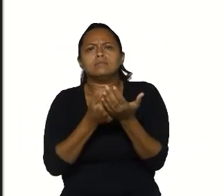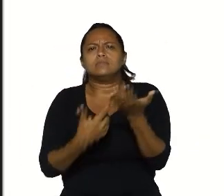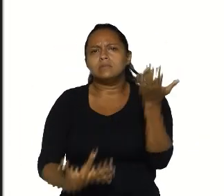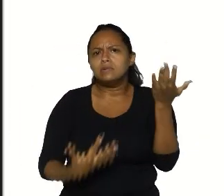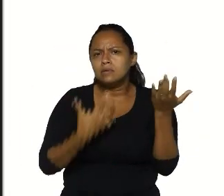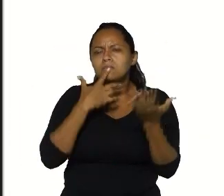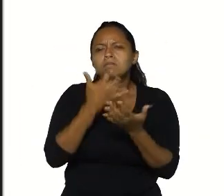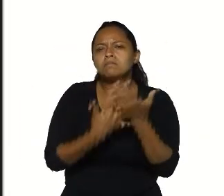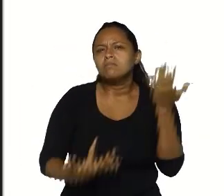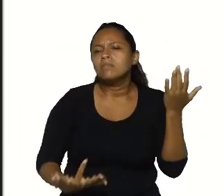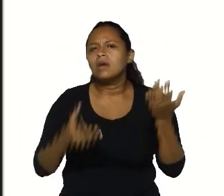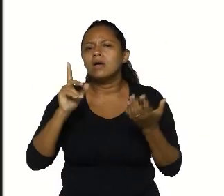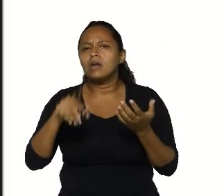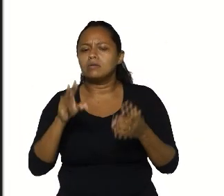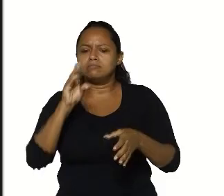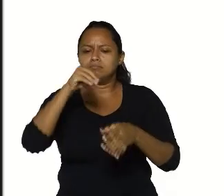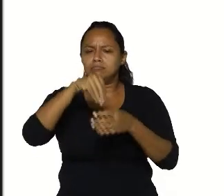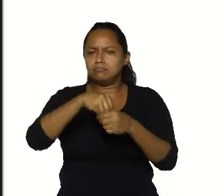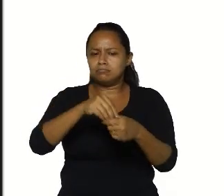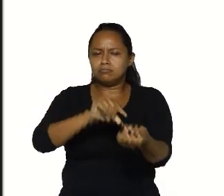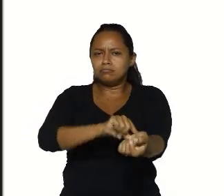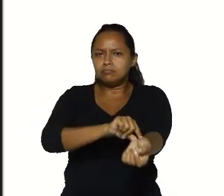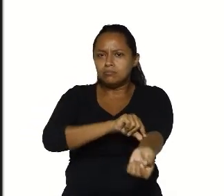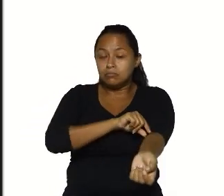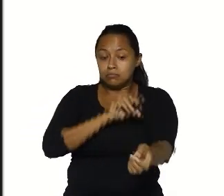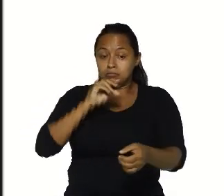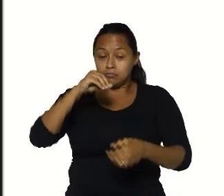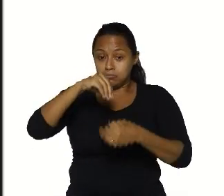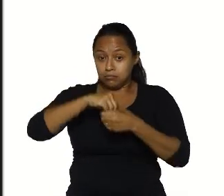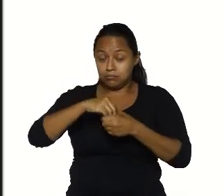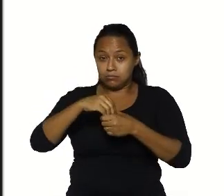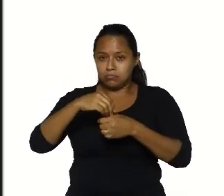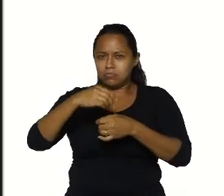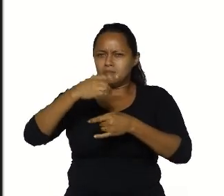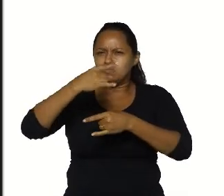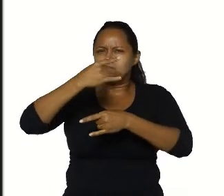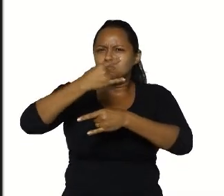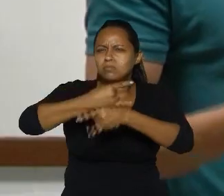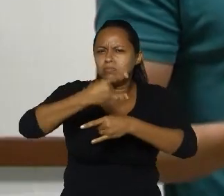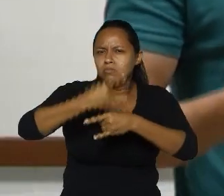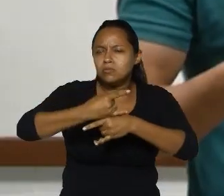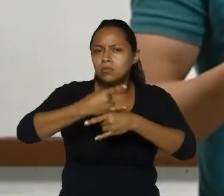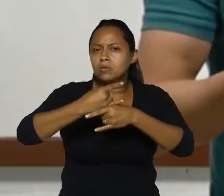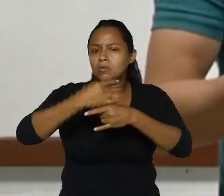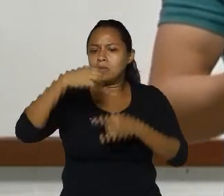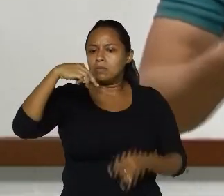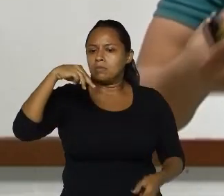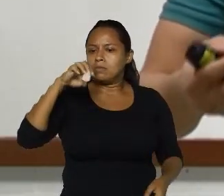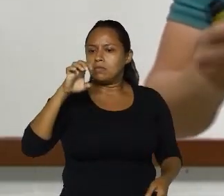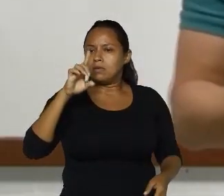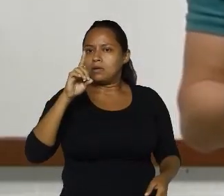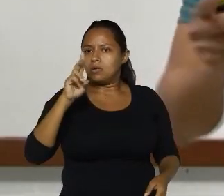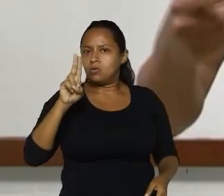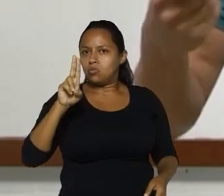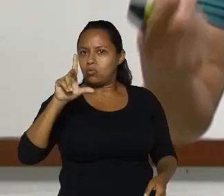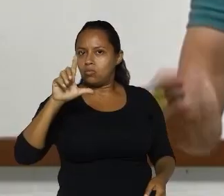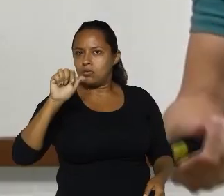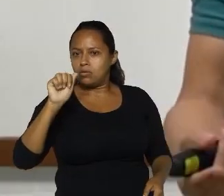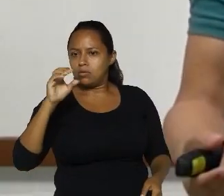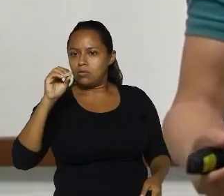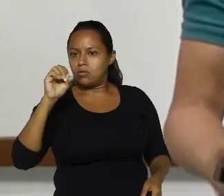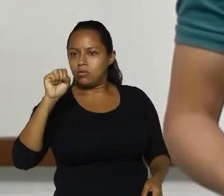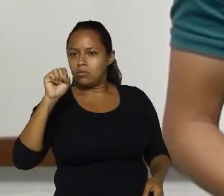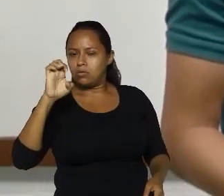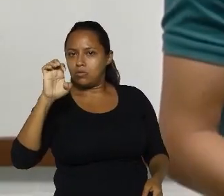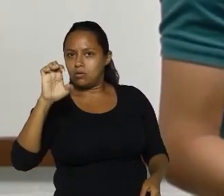é um fluido formado a partir da medula óssea vermelha. Essa medula ela fica nos ossos, na extremidade